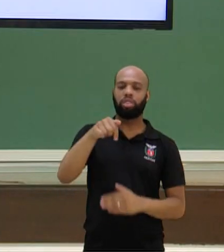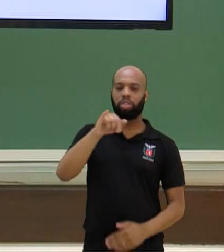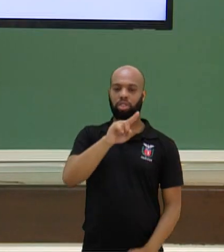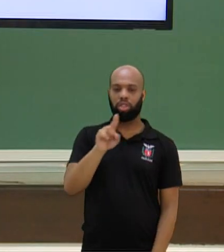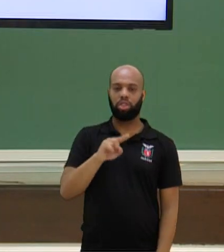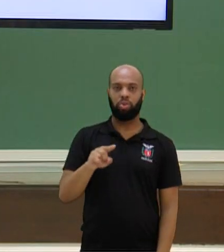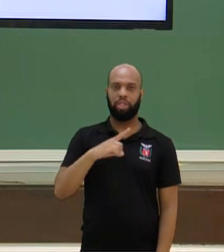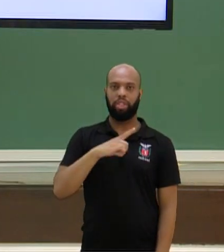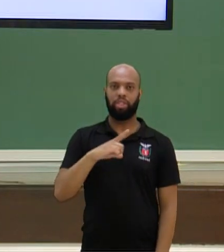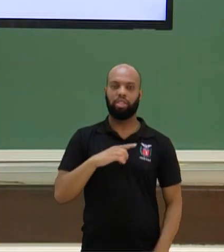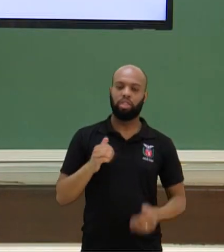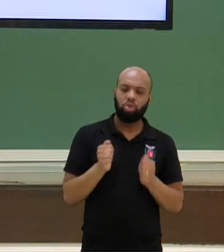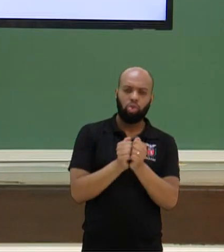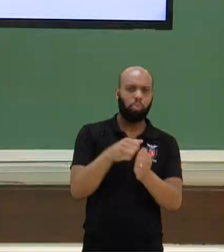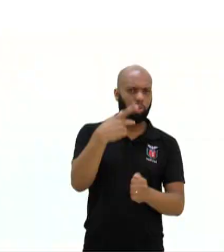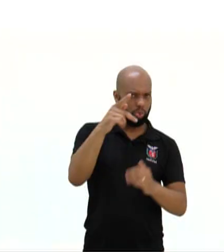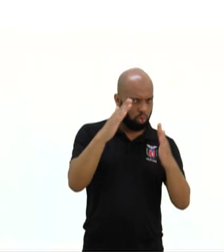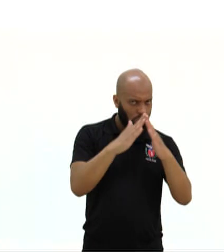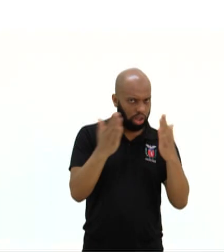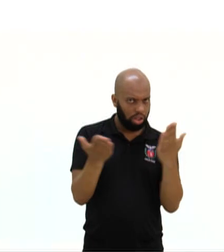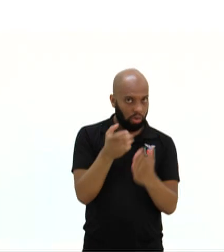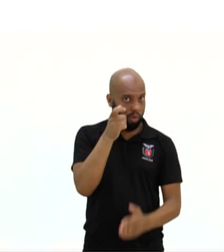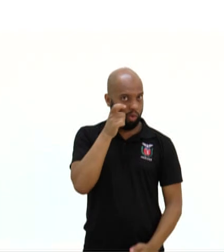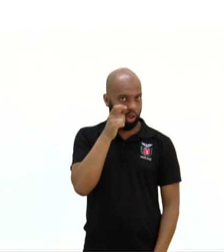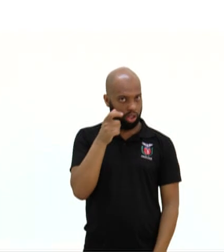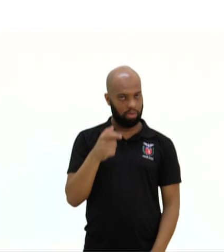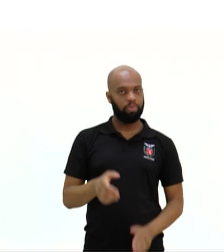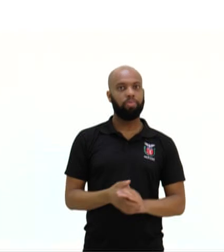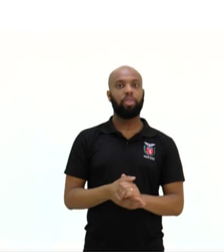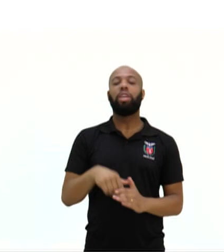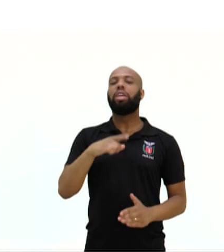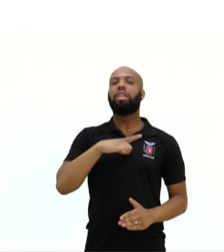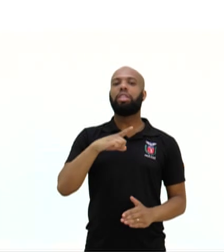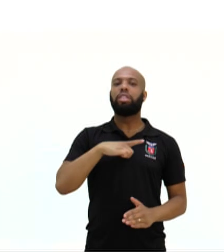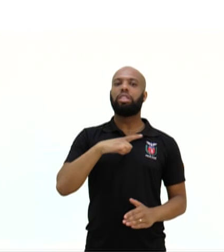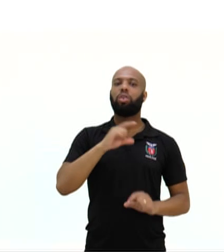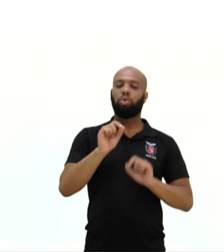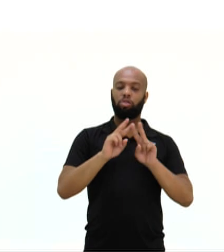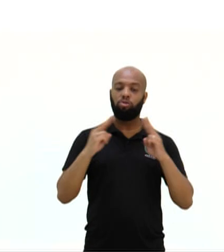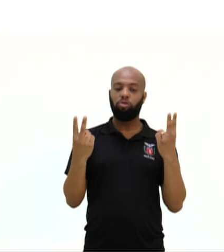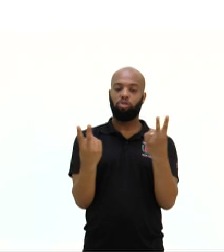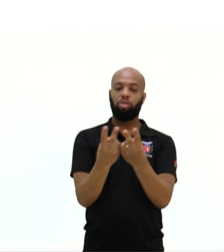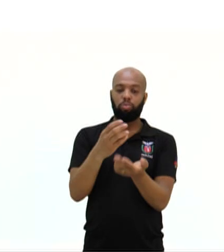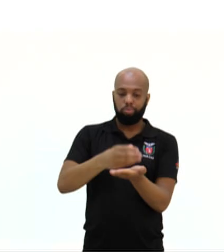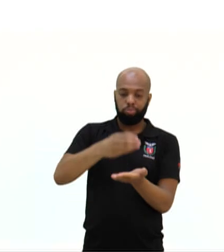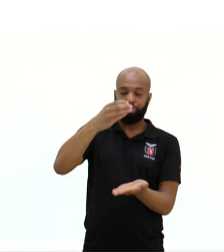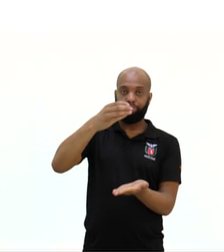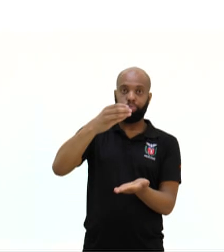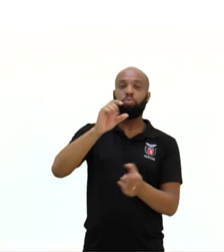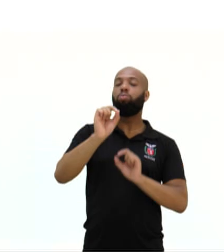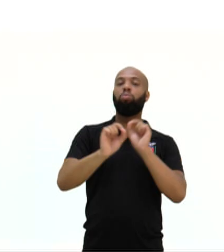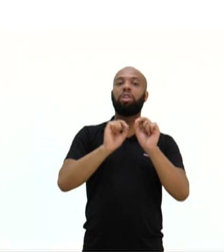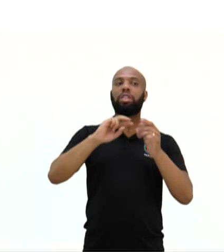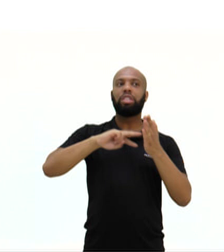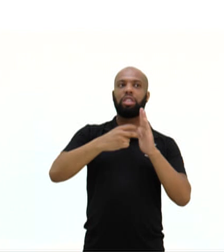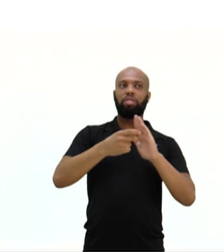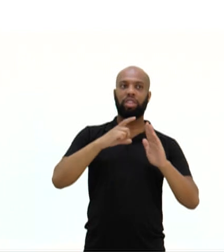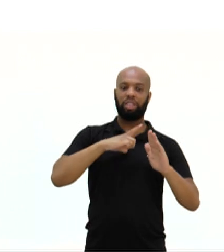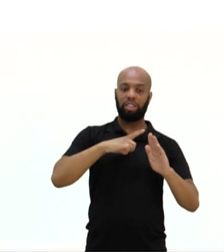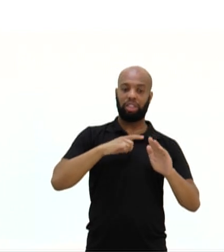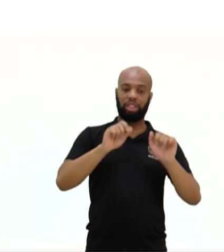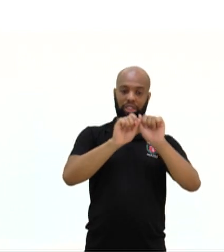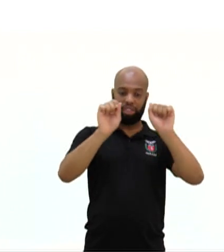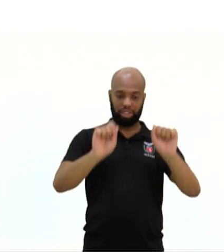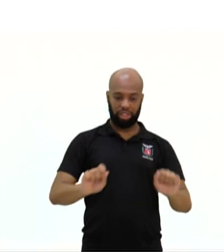vocês, tá? Acompanhem em casa aí. Sabendo que o volume de um cilindro é igual ao produto, certo, da área